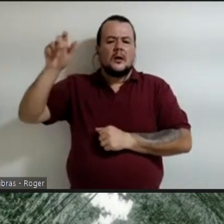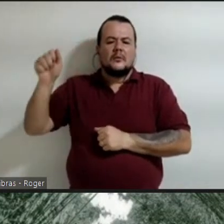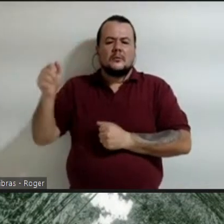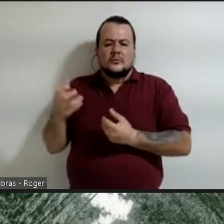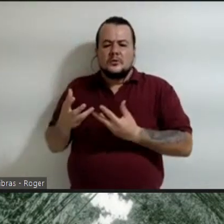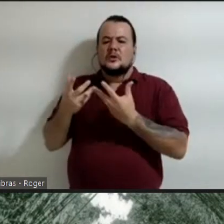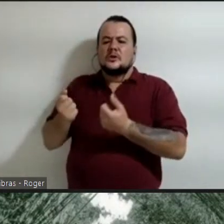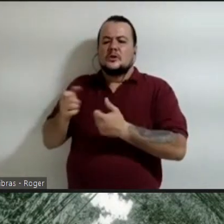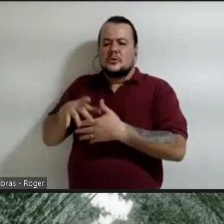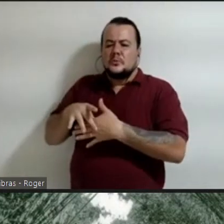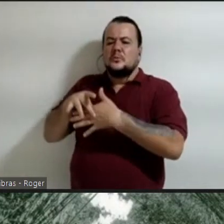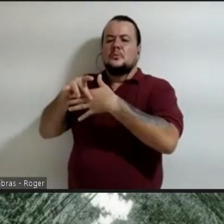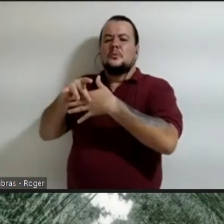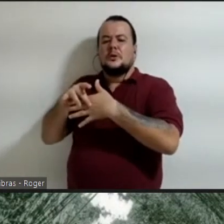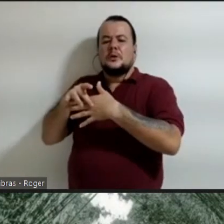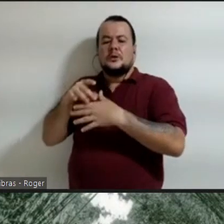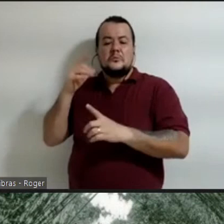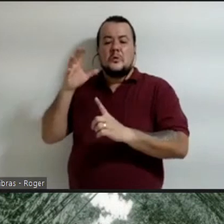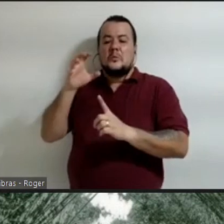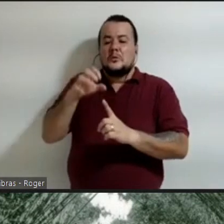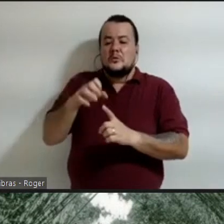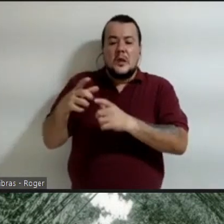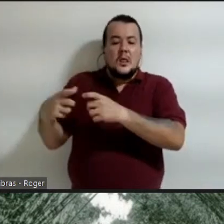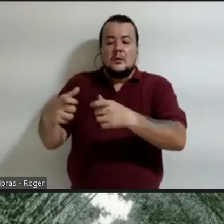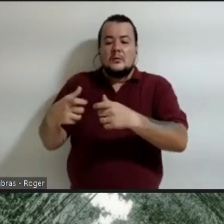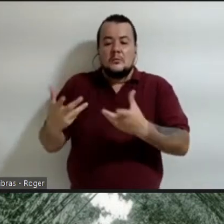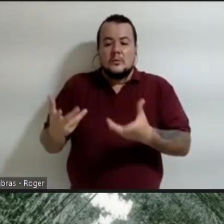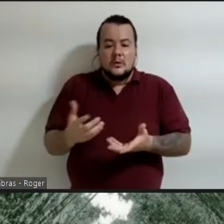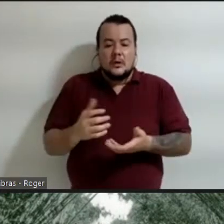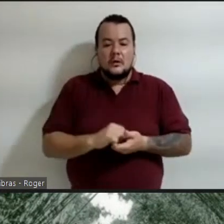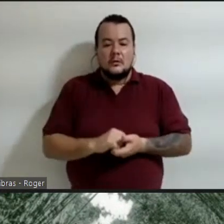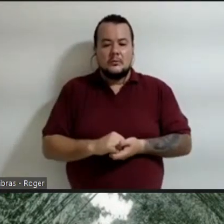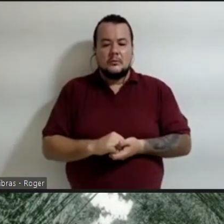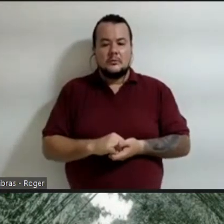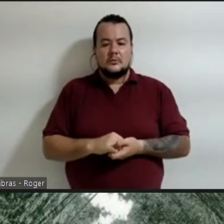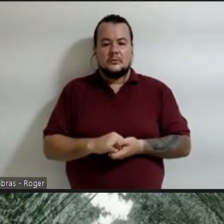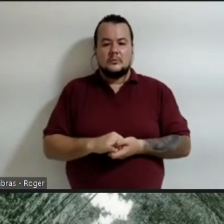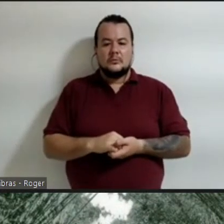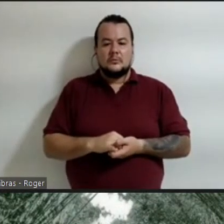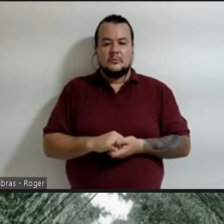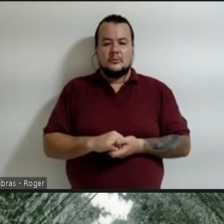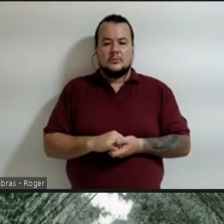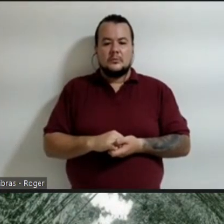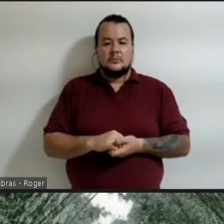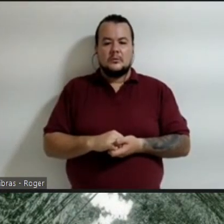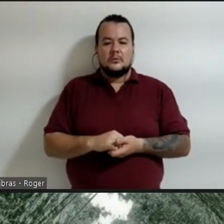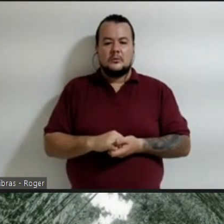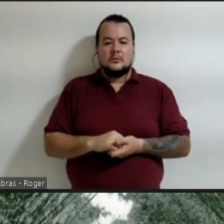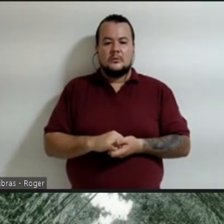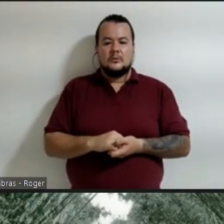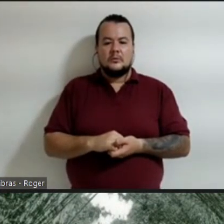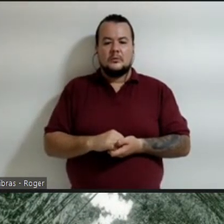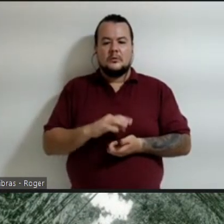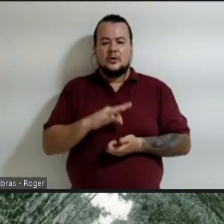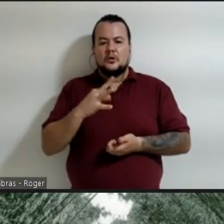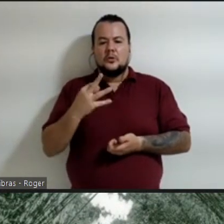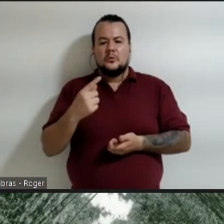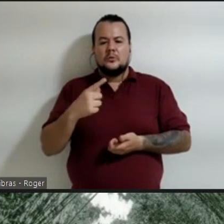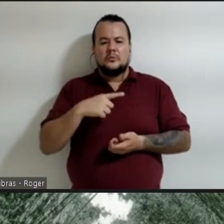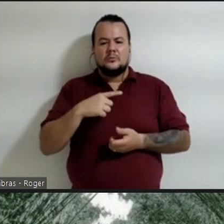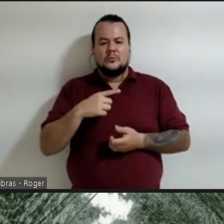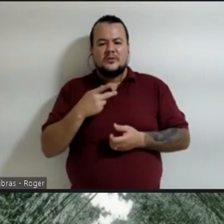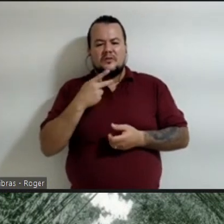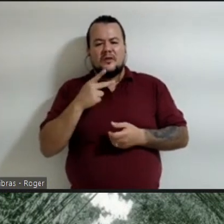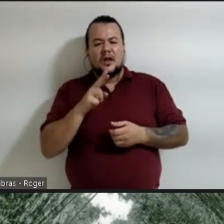uma influência, digamos, local, a que a gente poderia chamar de uma escola local, um grupo local,